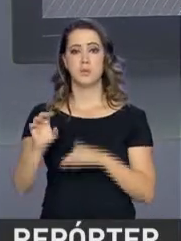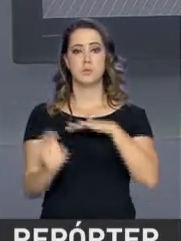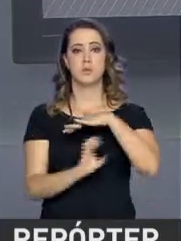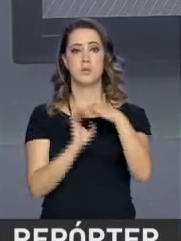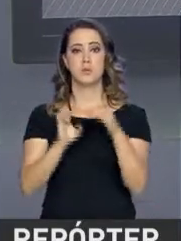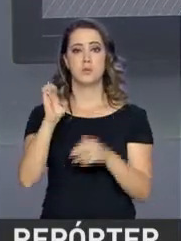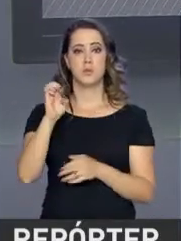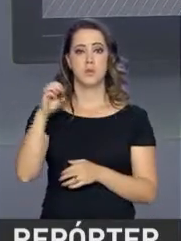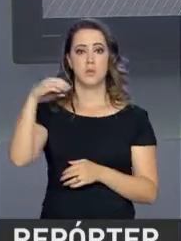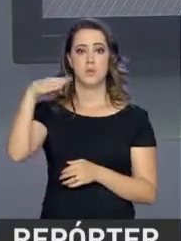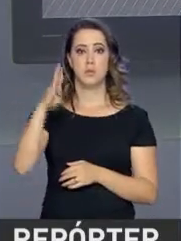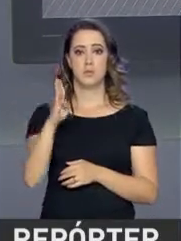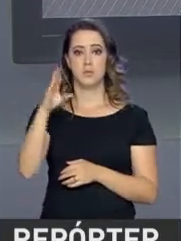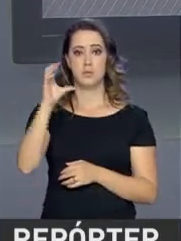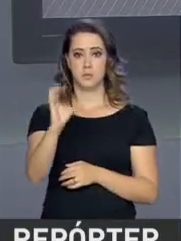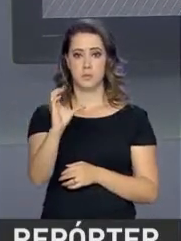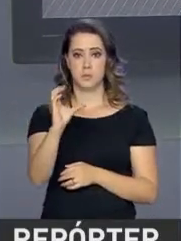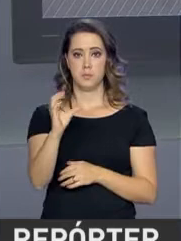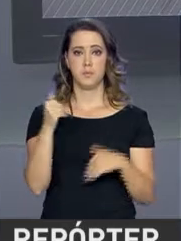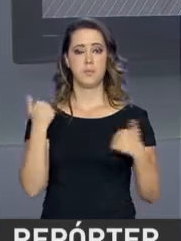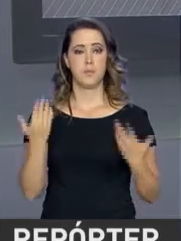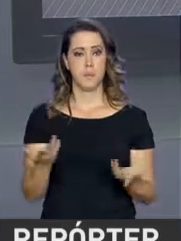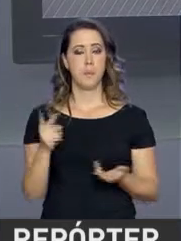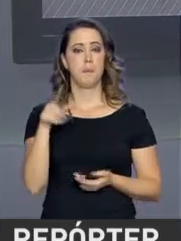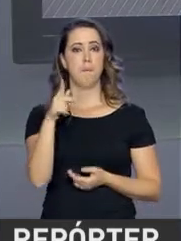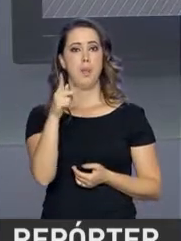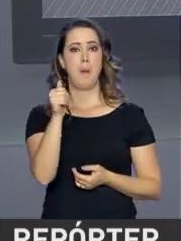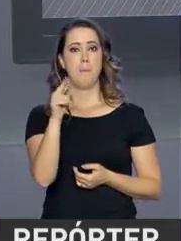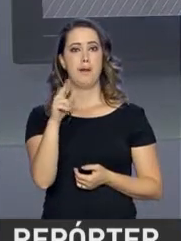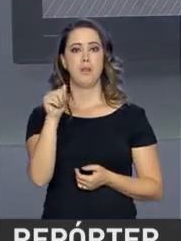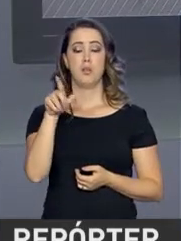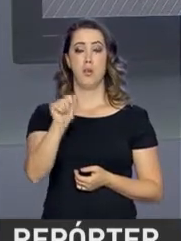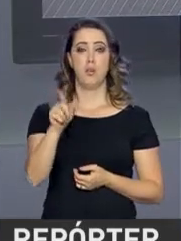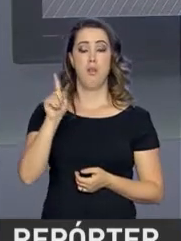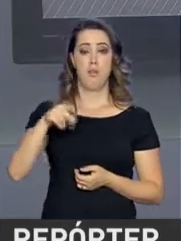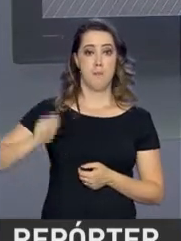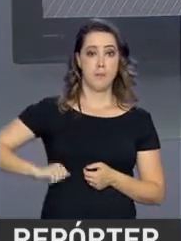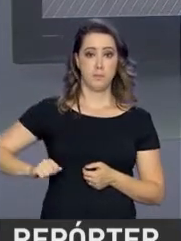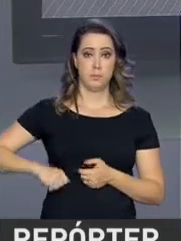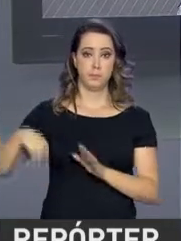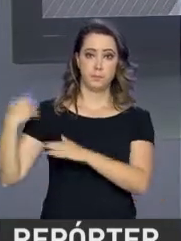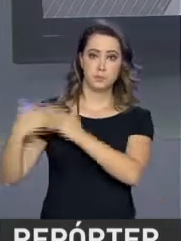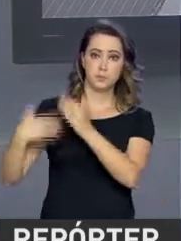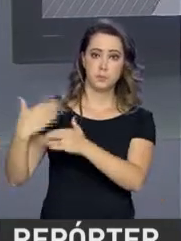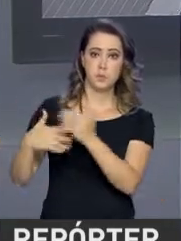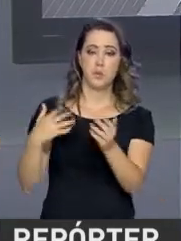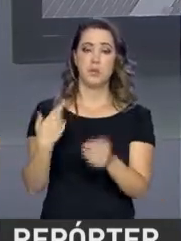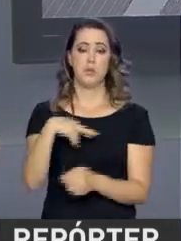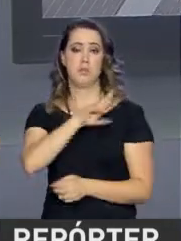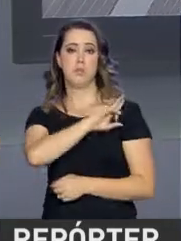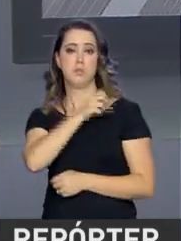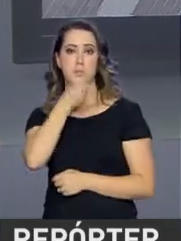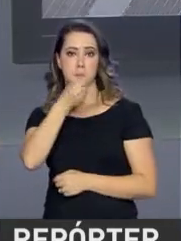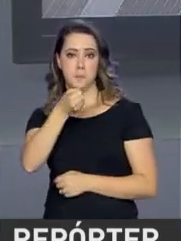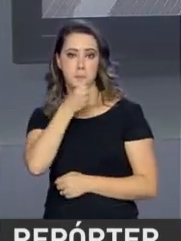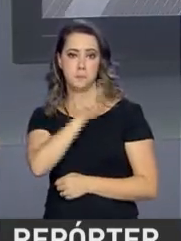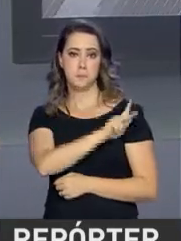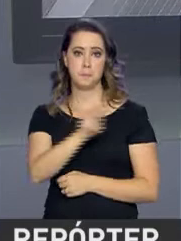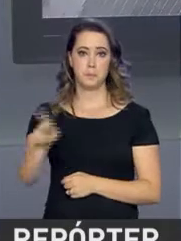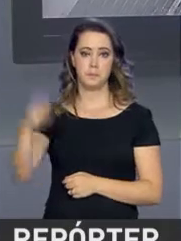empresa brasil de comunicação a e b c parábola é diplomata de carreira e vinha atuando como porta voz da presidência da